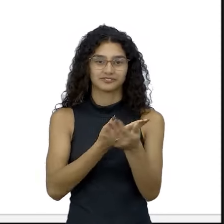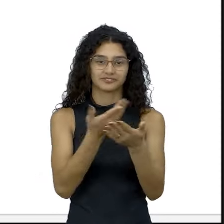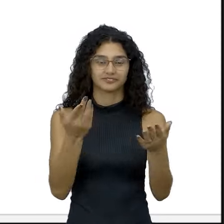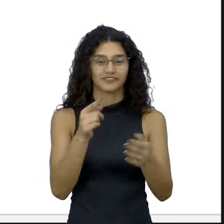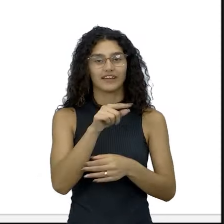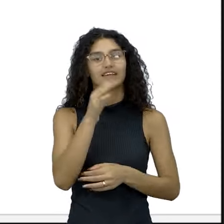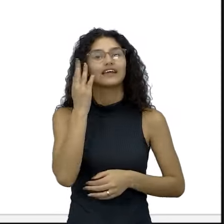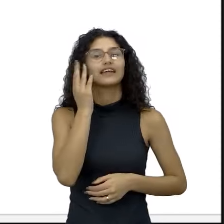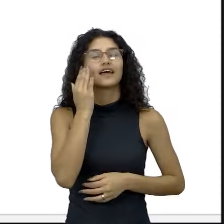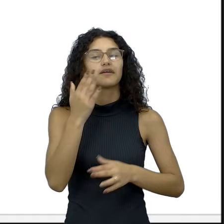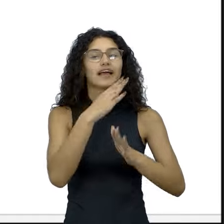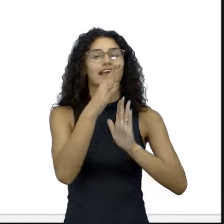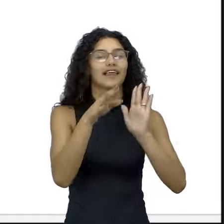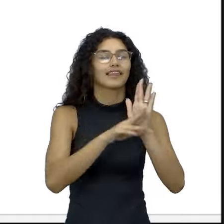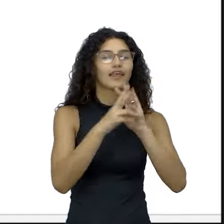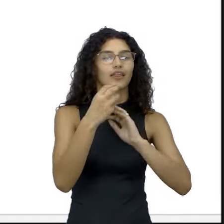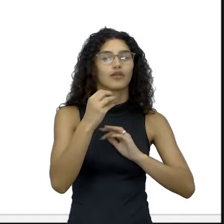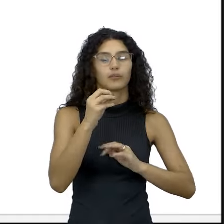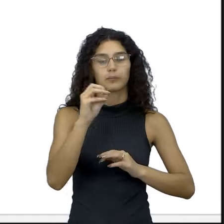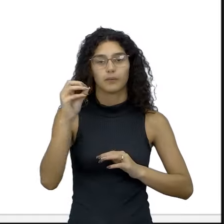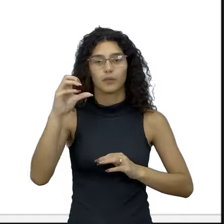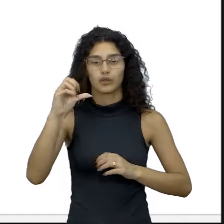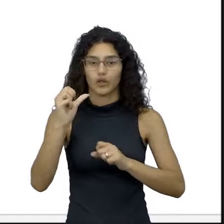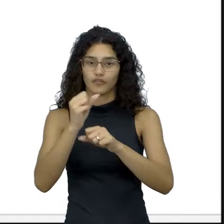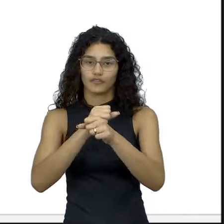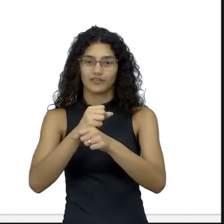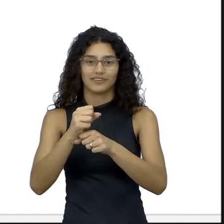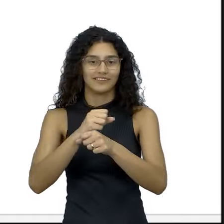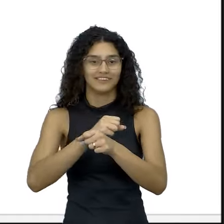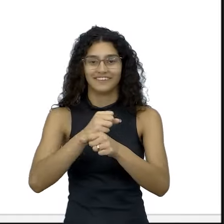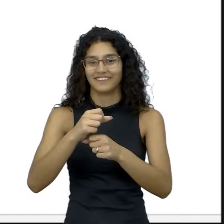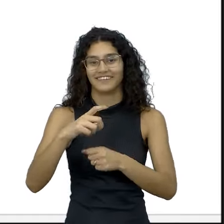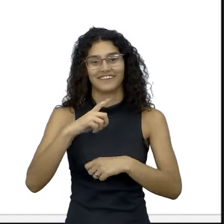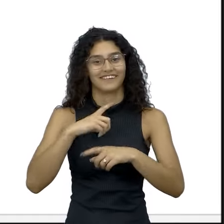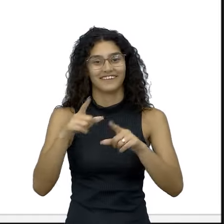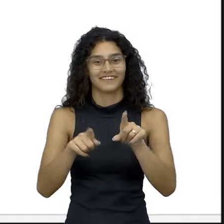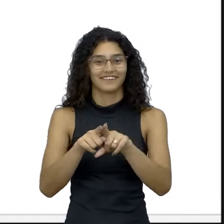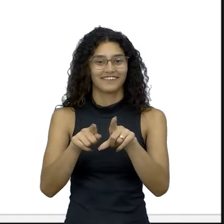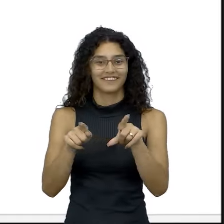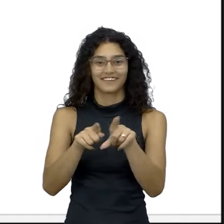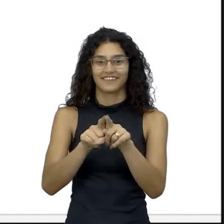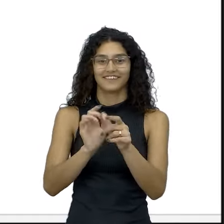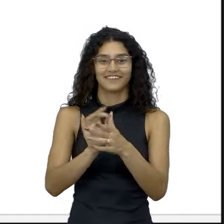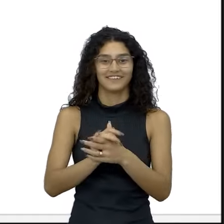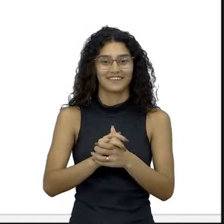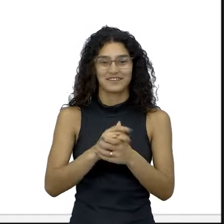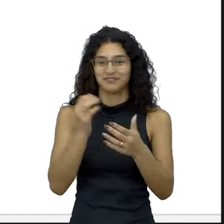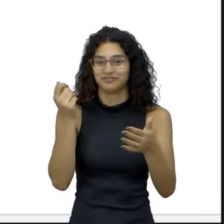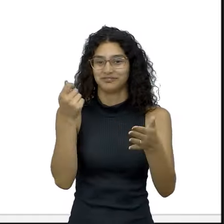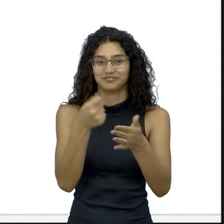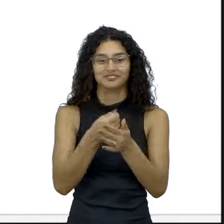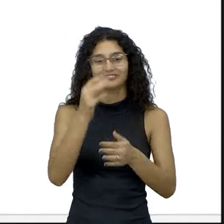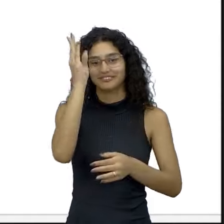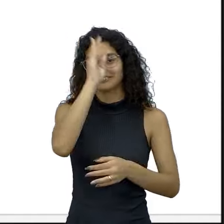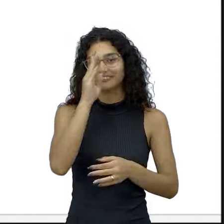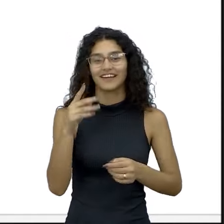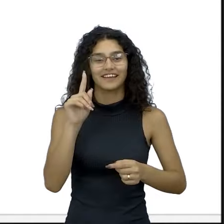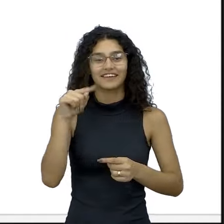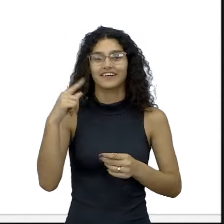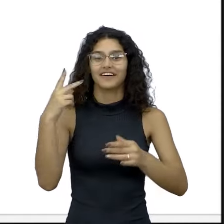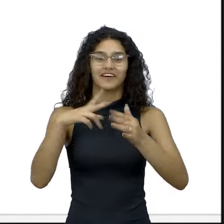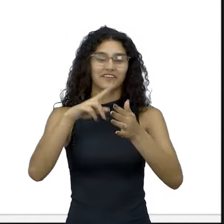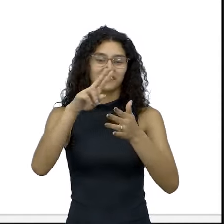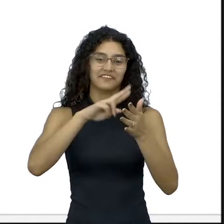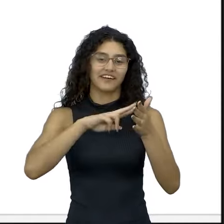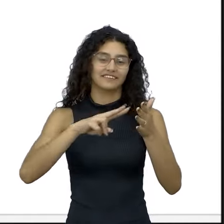Você sabia que até 2009, passar a viver nas ruas era considerado uma contravenção no Brasil? Depois da leitura, os